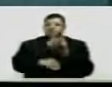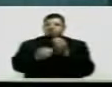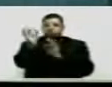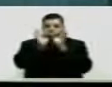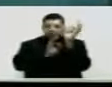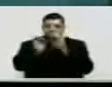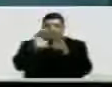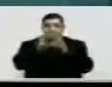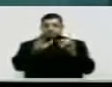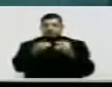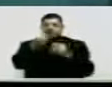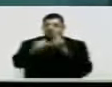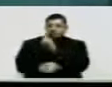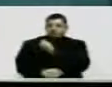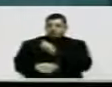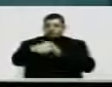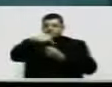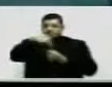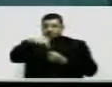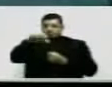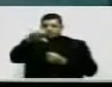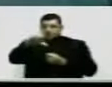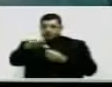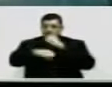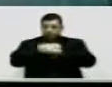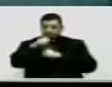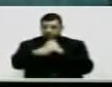o projeto de lei número